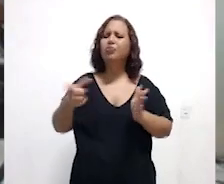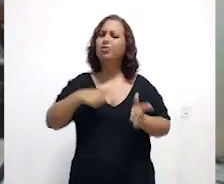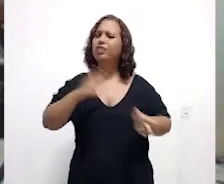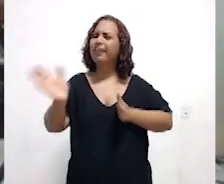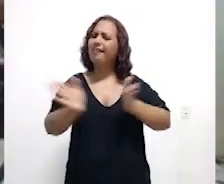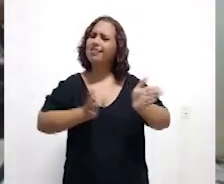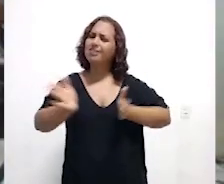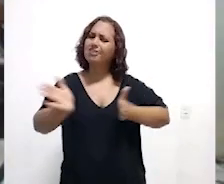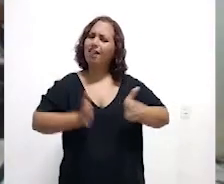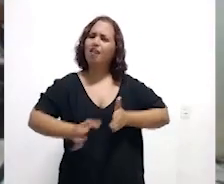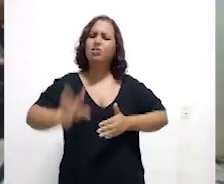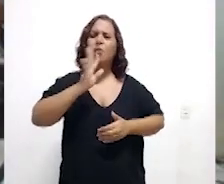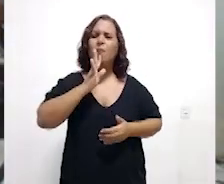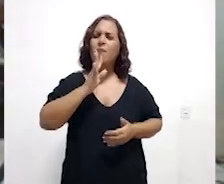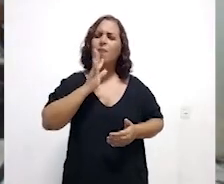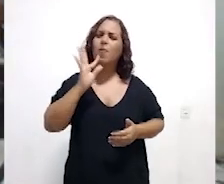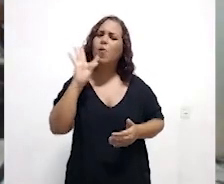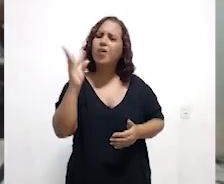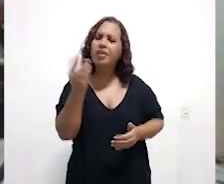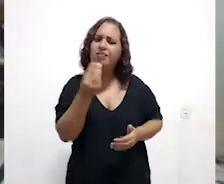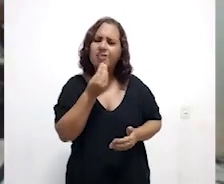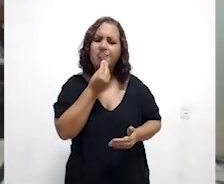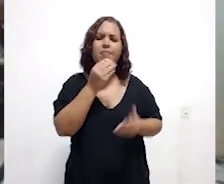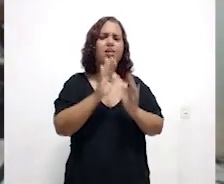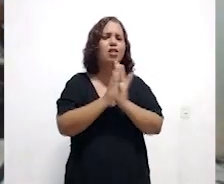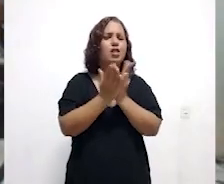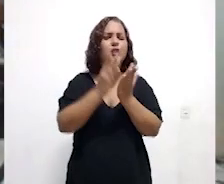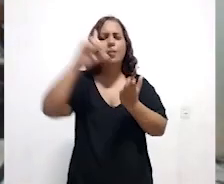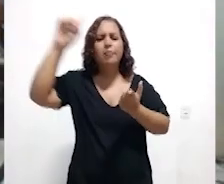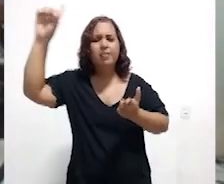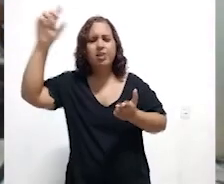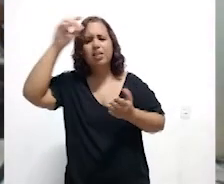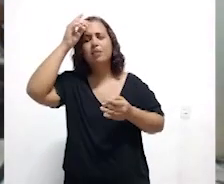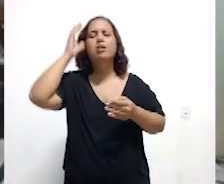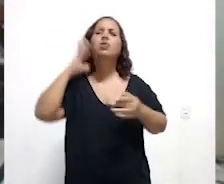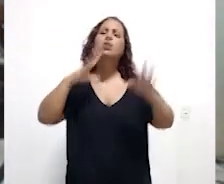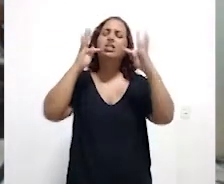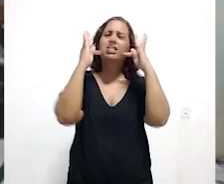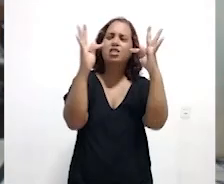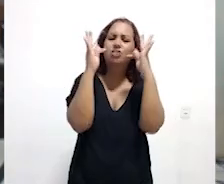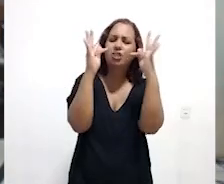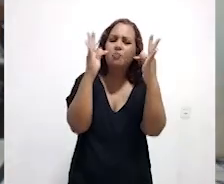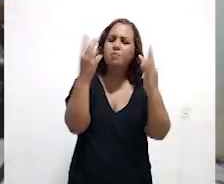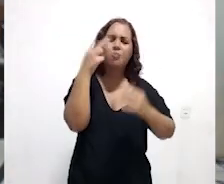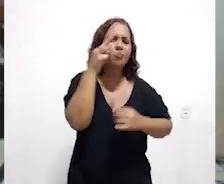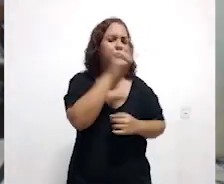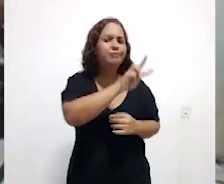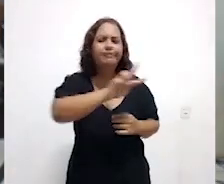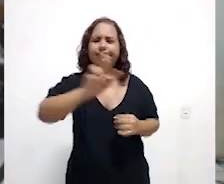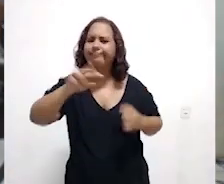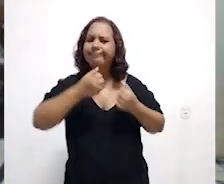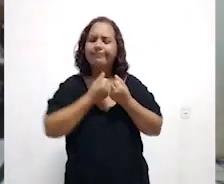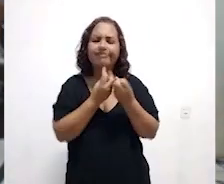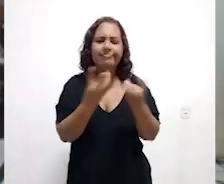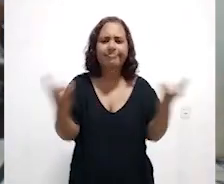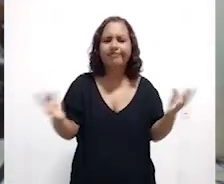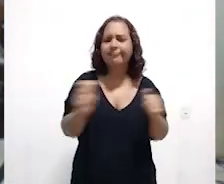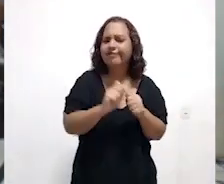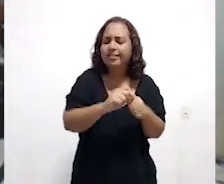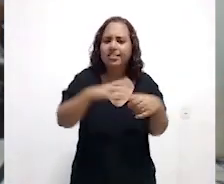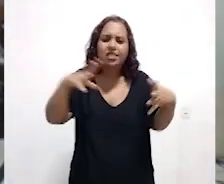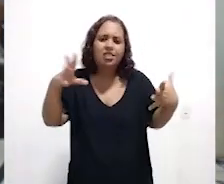conhecimento bíblico, que tem testemunhado, né, tem visto também muitos testemunhos de pessoas, de milagres,